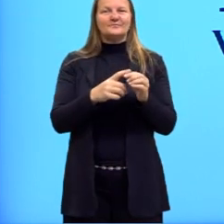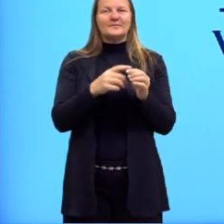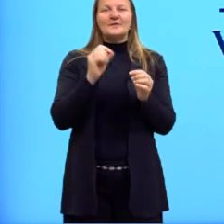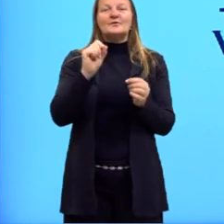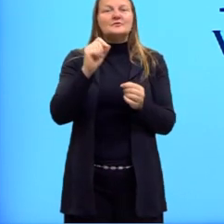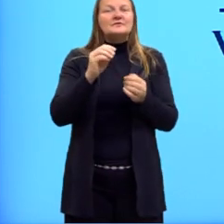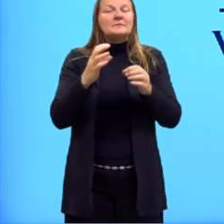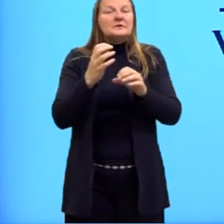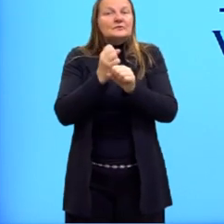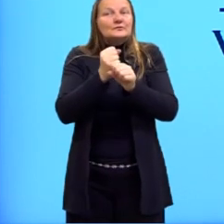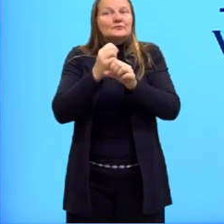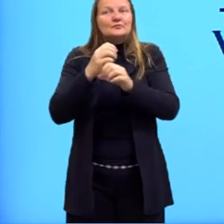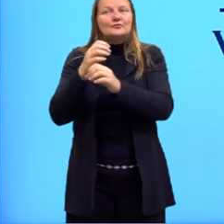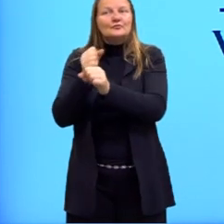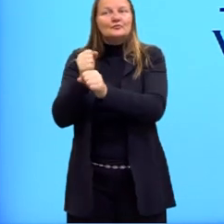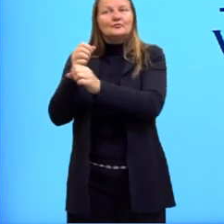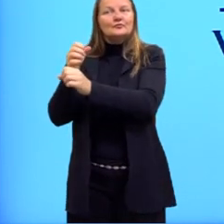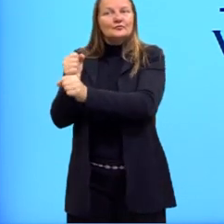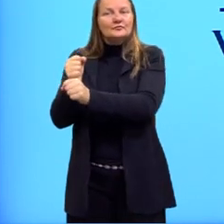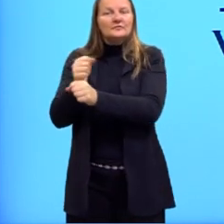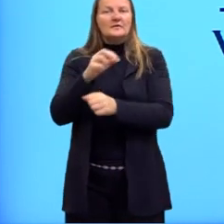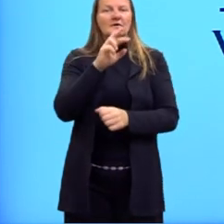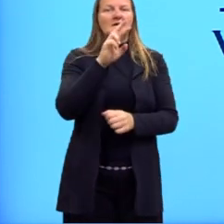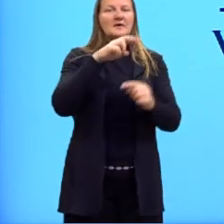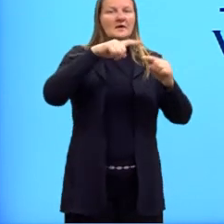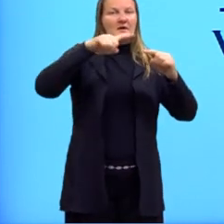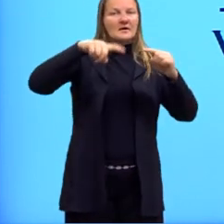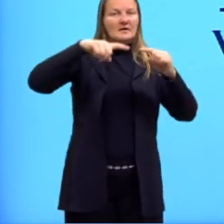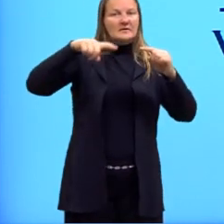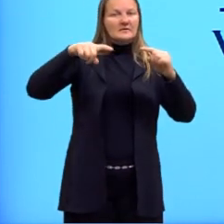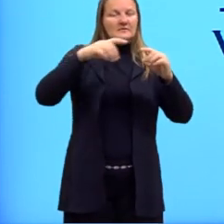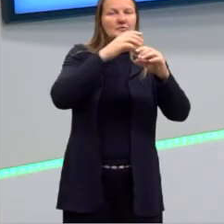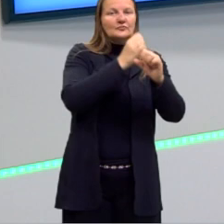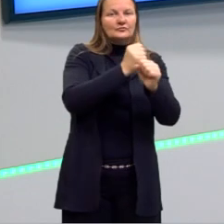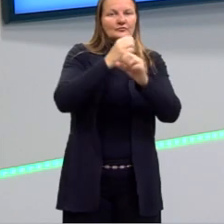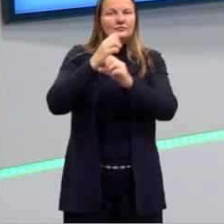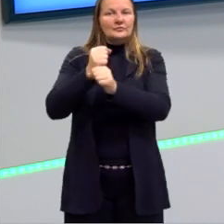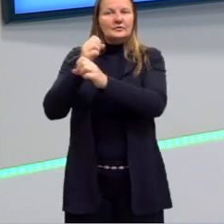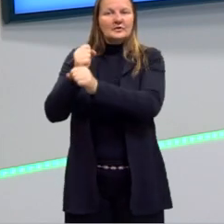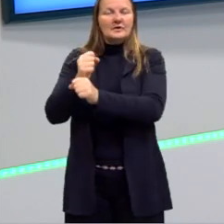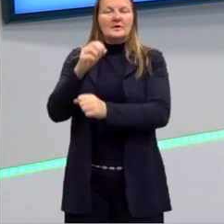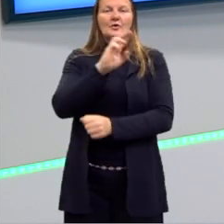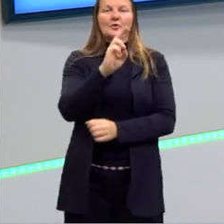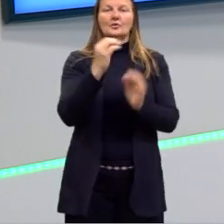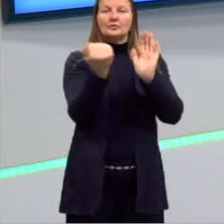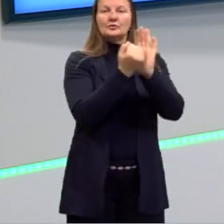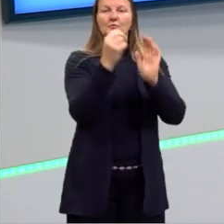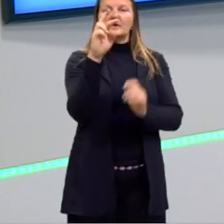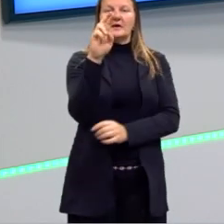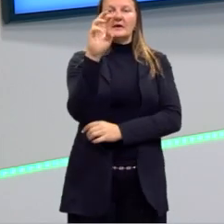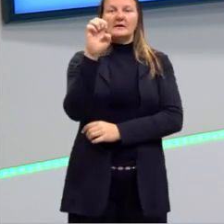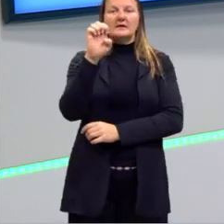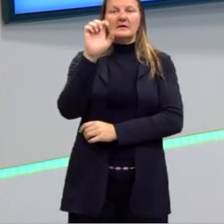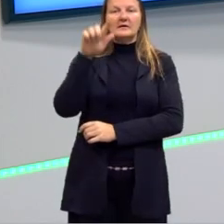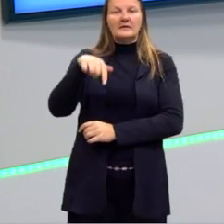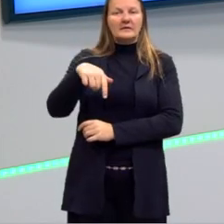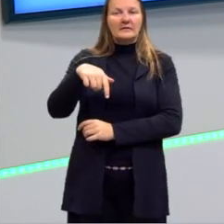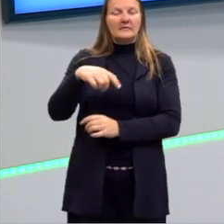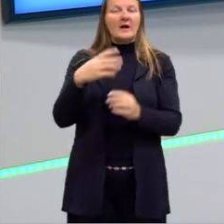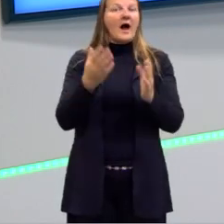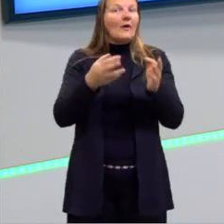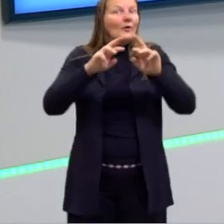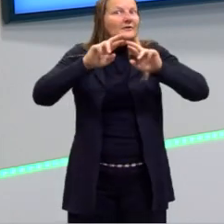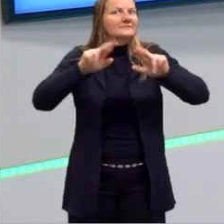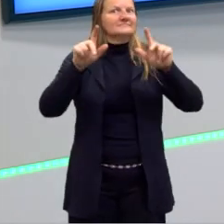né a gente somava as resistências e esse era o nosso R é que era bem mais simples a gente só chamava